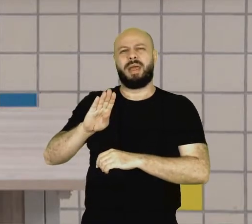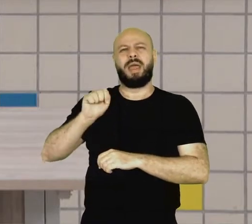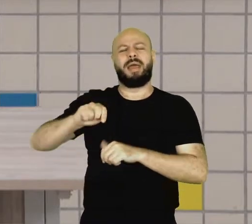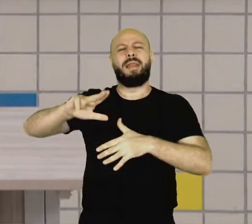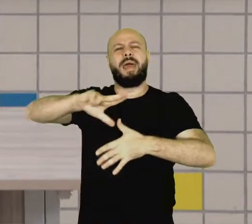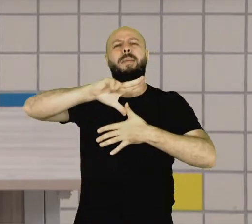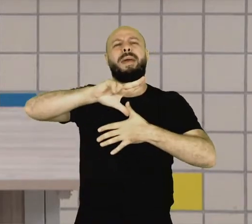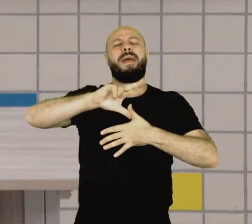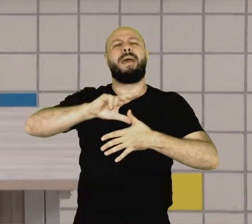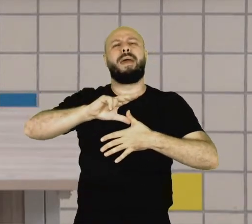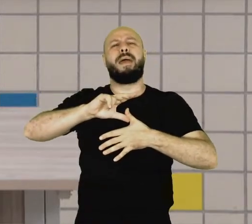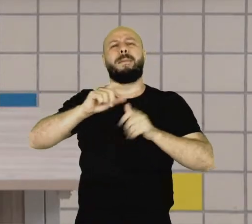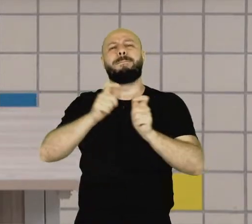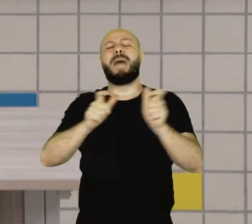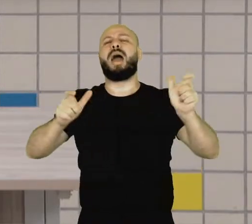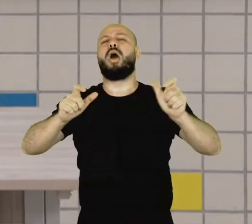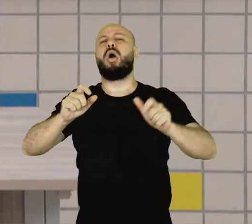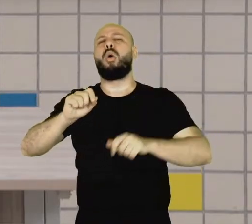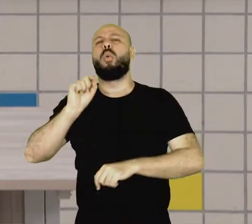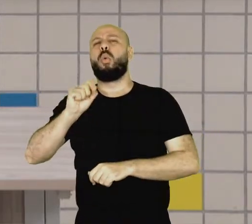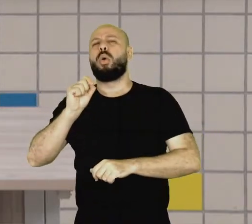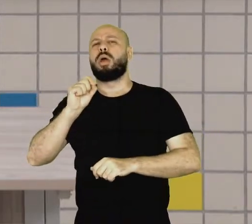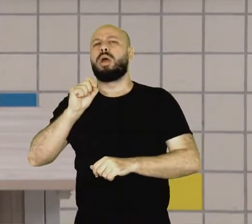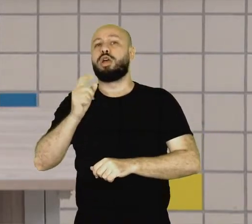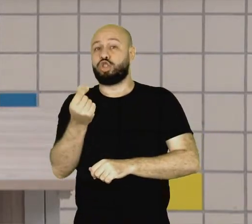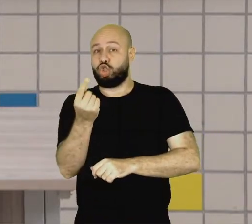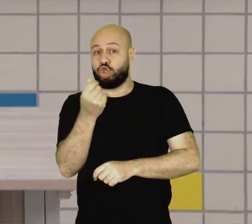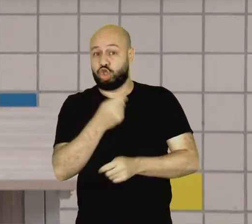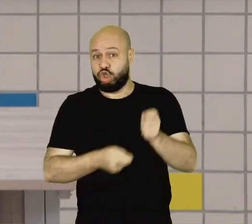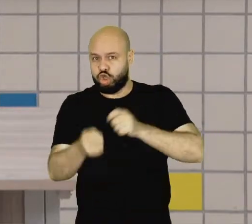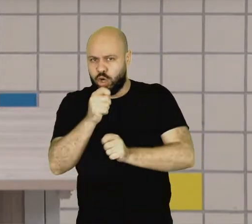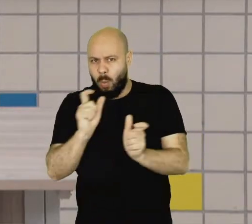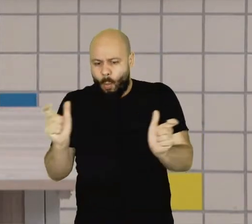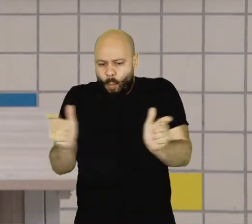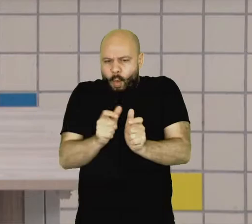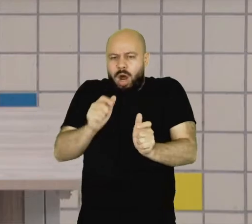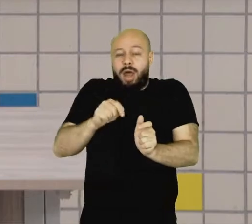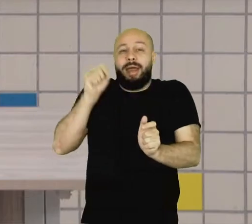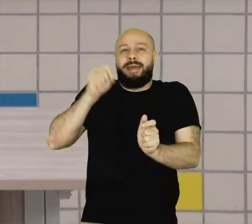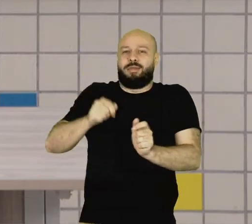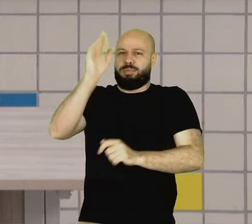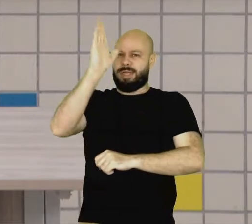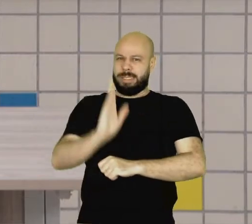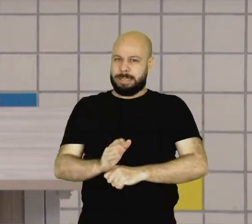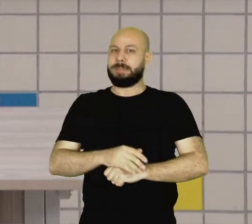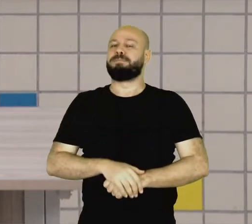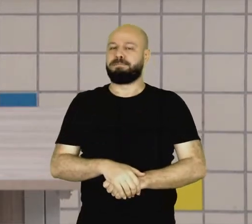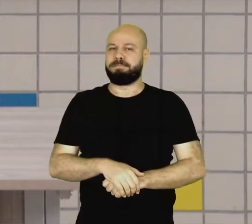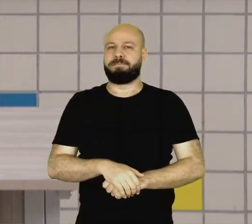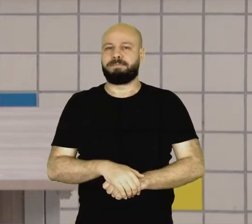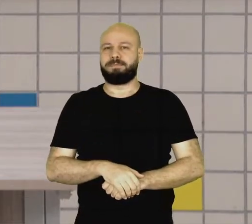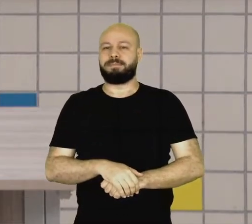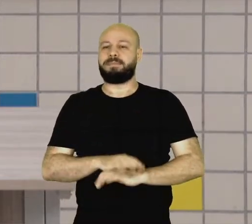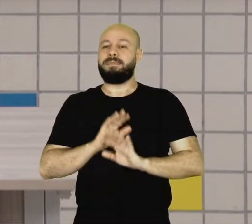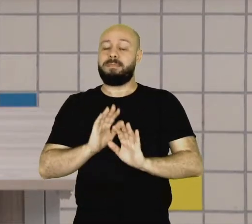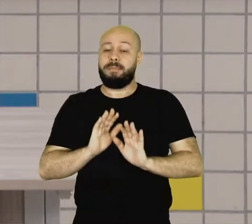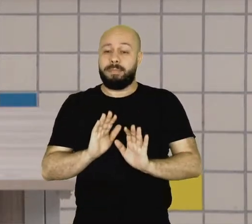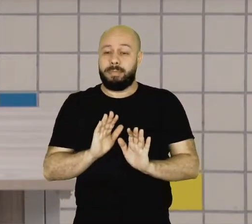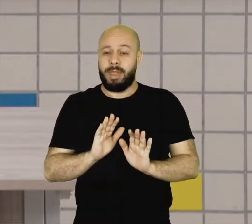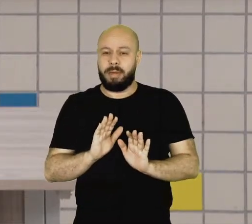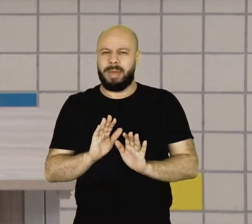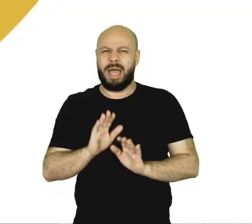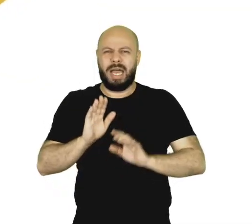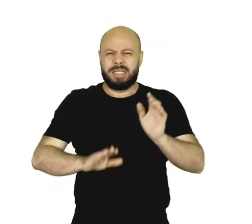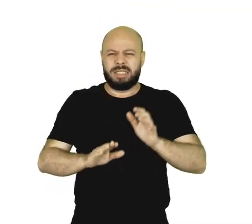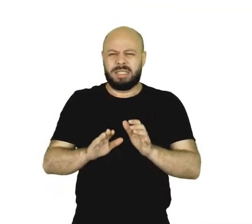PIB, na verdade, maior concentração de renda, ela se encontra no Brasil. Apesar de que, se eu for